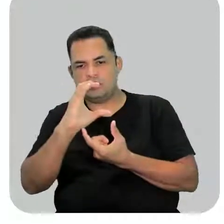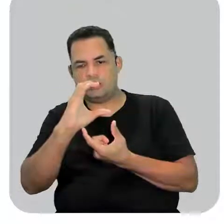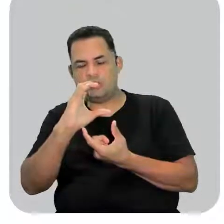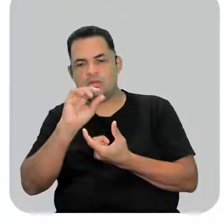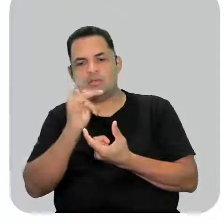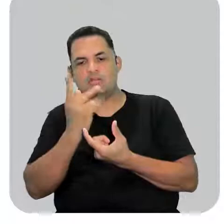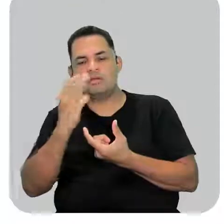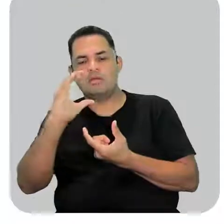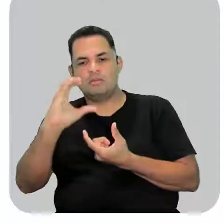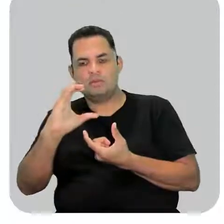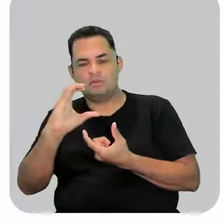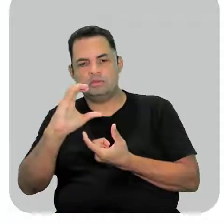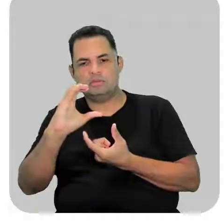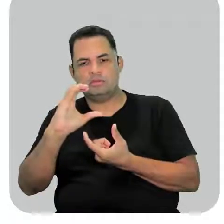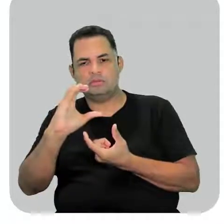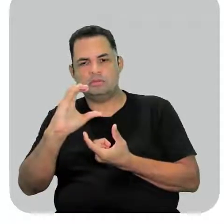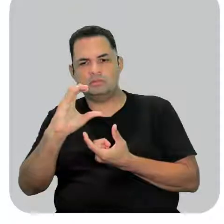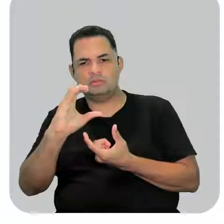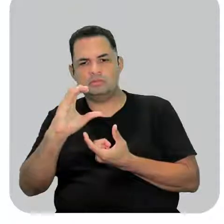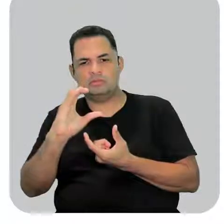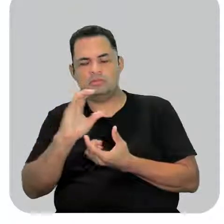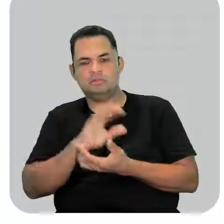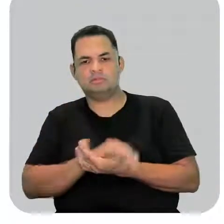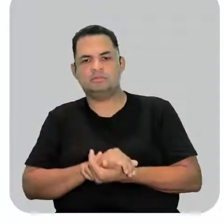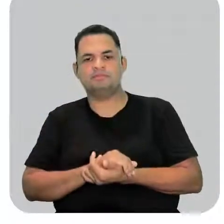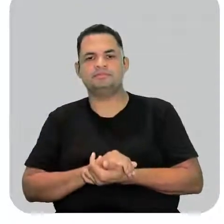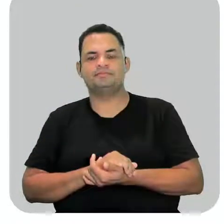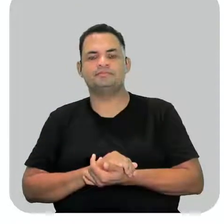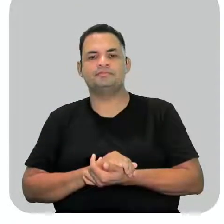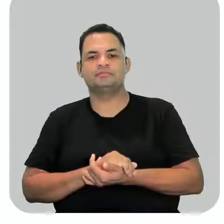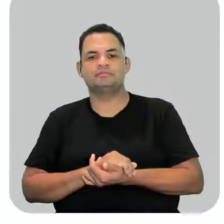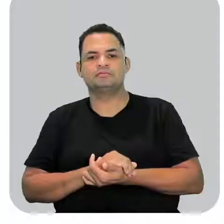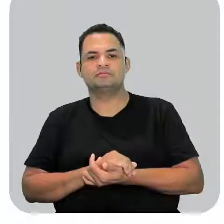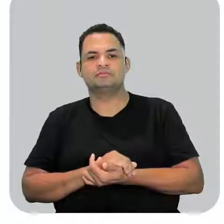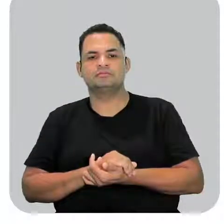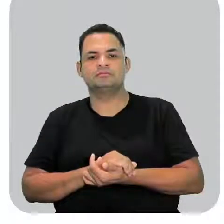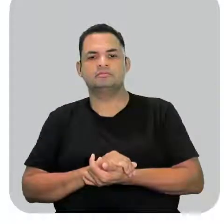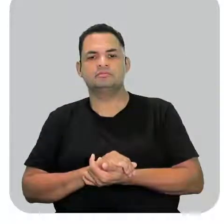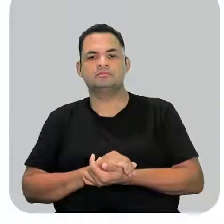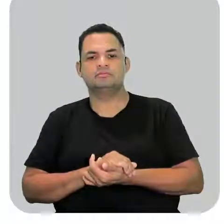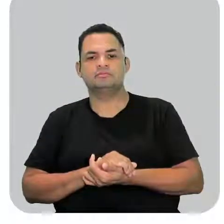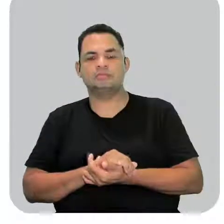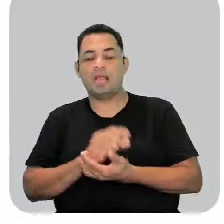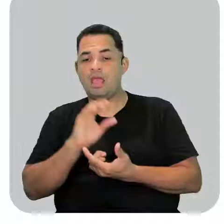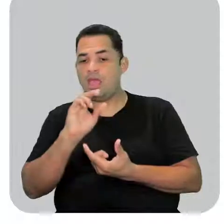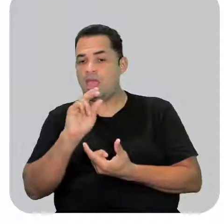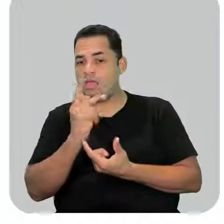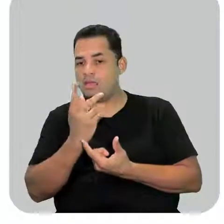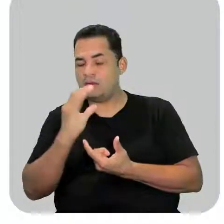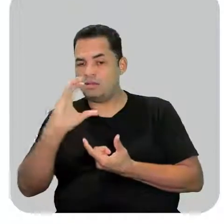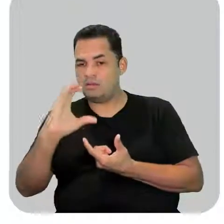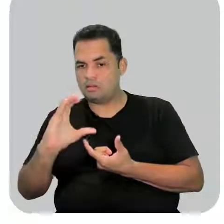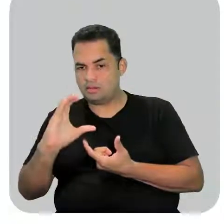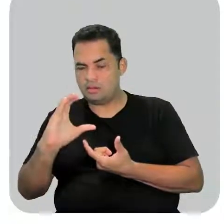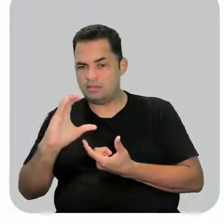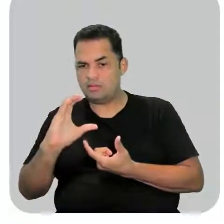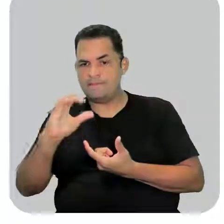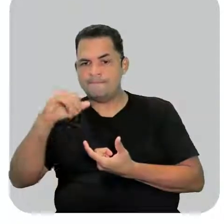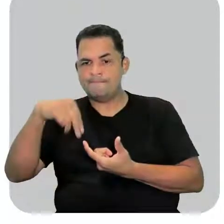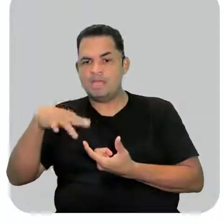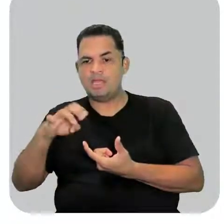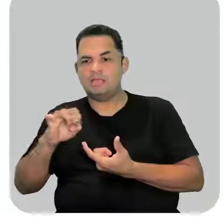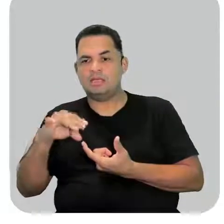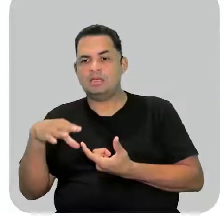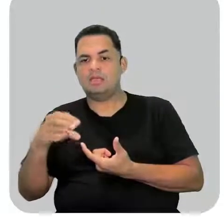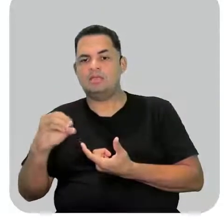viu, pessoal? Não é do radical metil, não é. É do meu hidrocarboneto